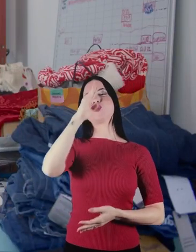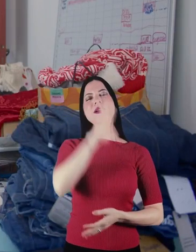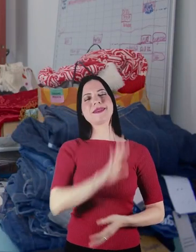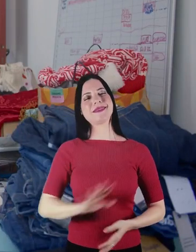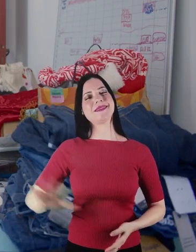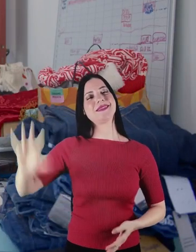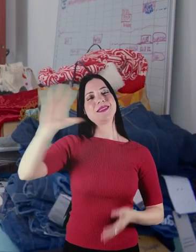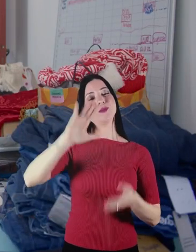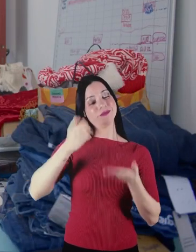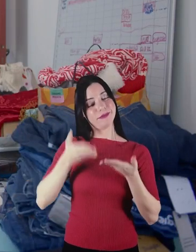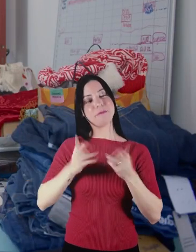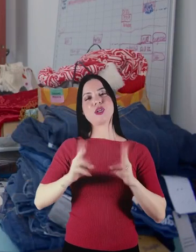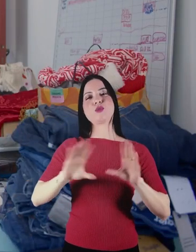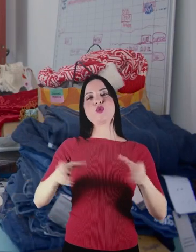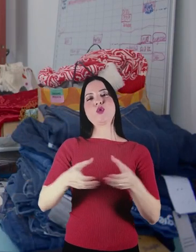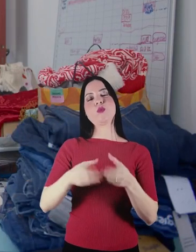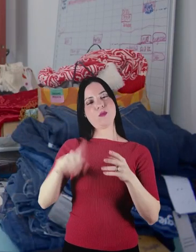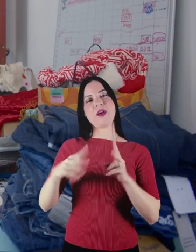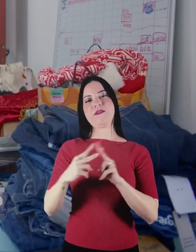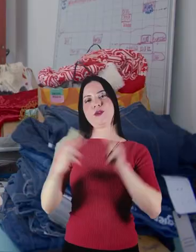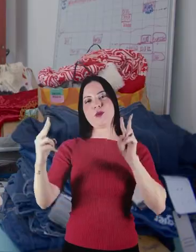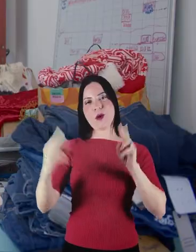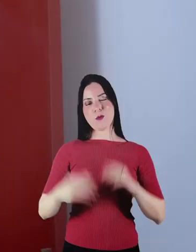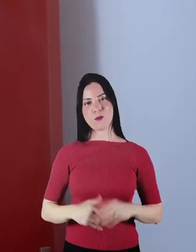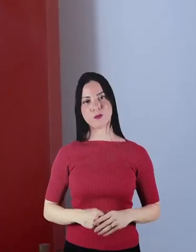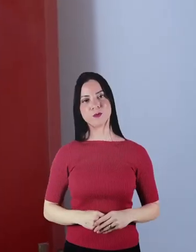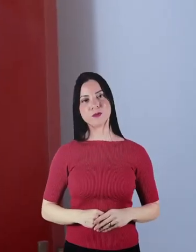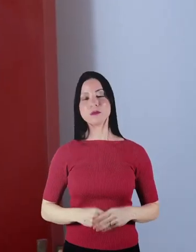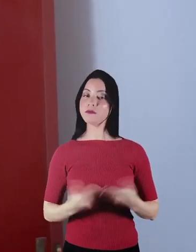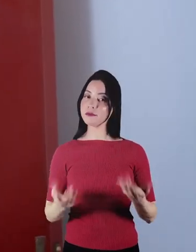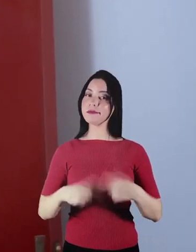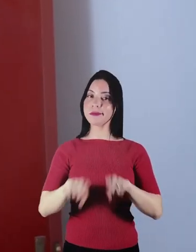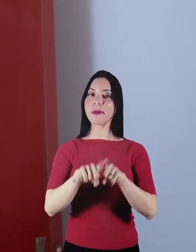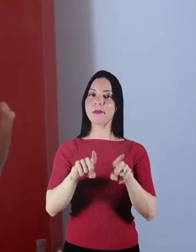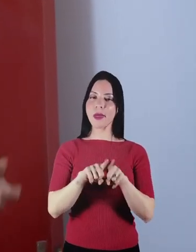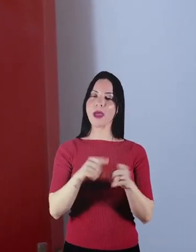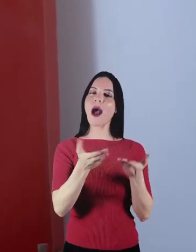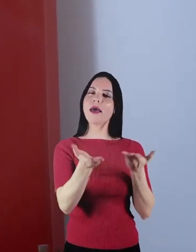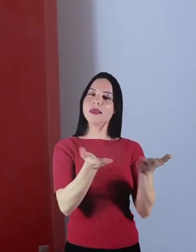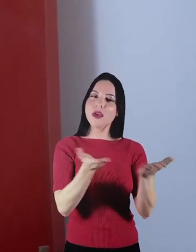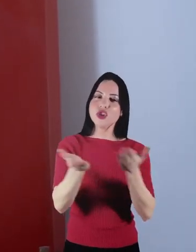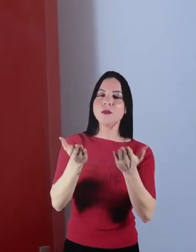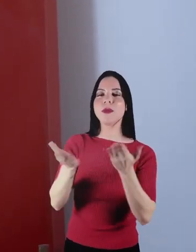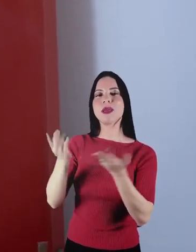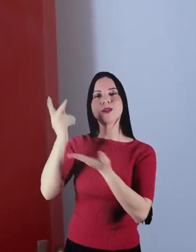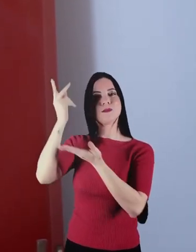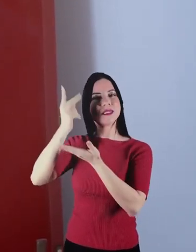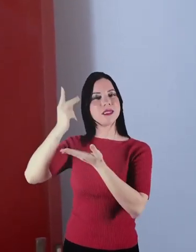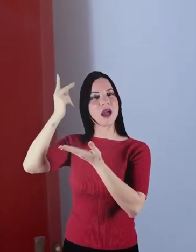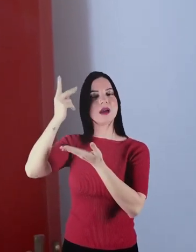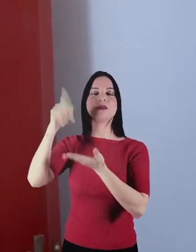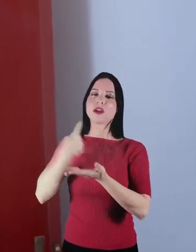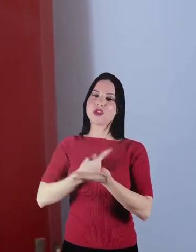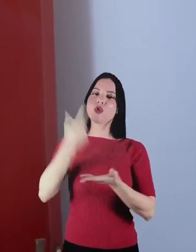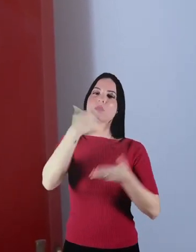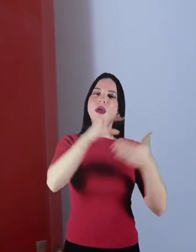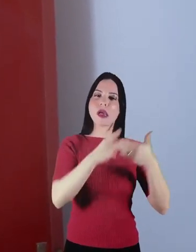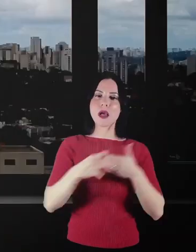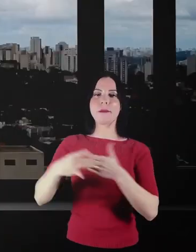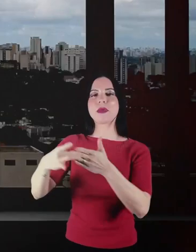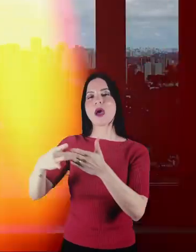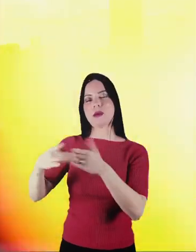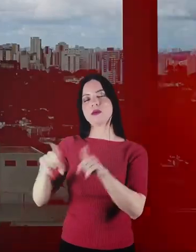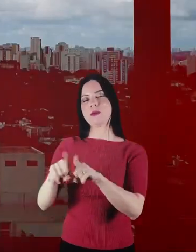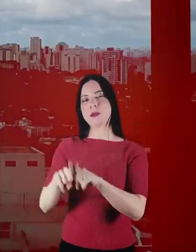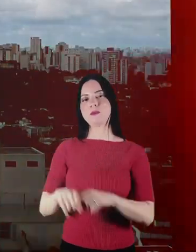inteiro nesse grupo. Ele acontece de forma online. E além dos atendimentos psiquiátricos que a gente encaminha